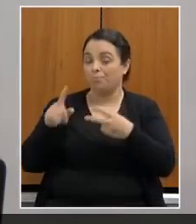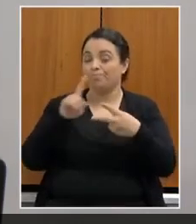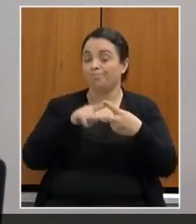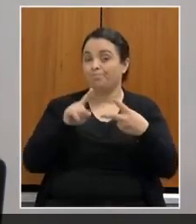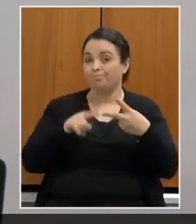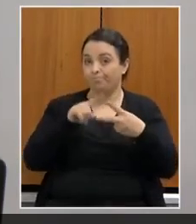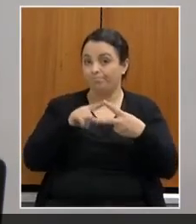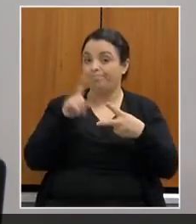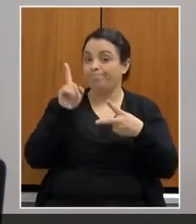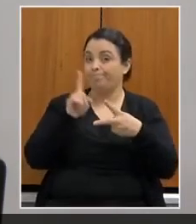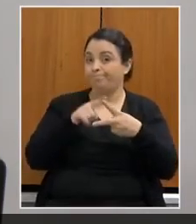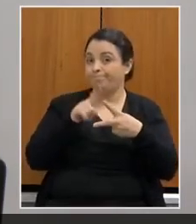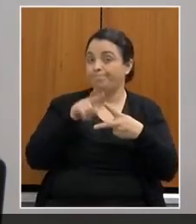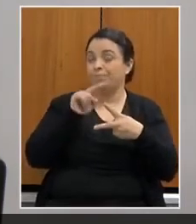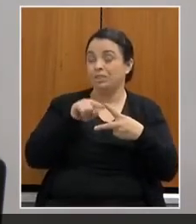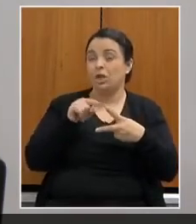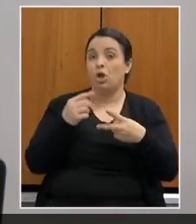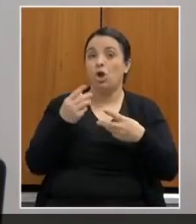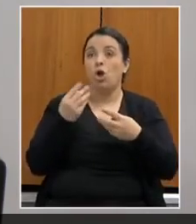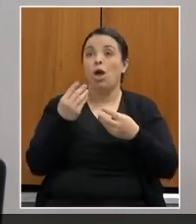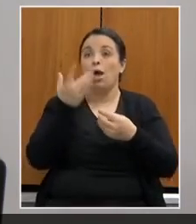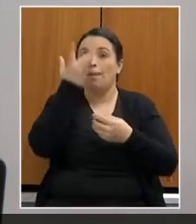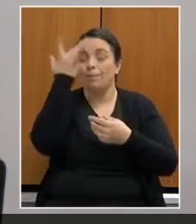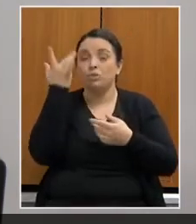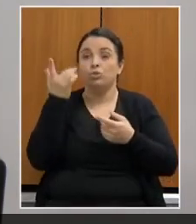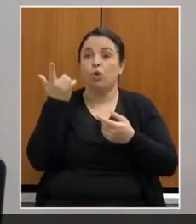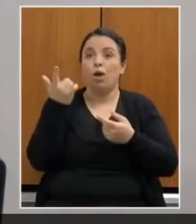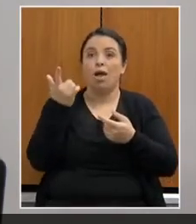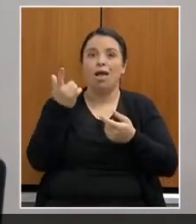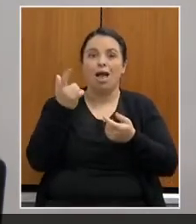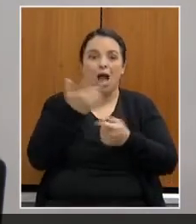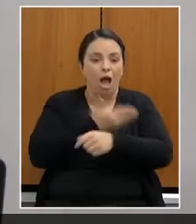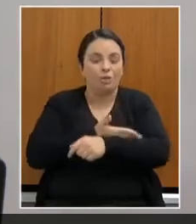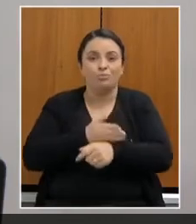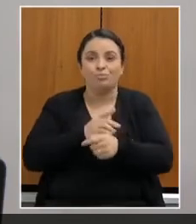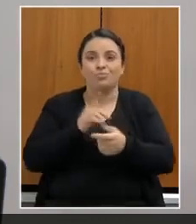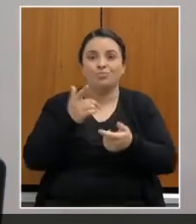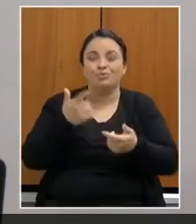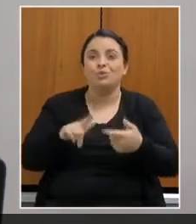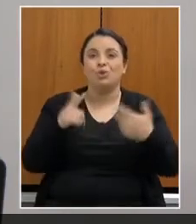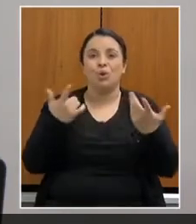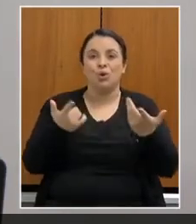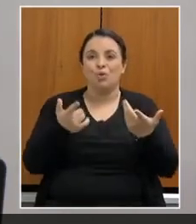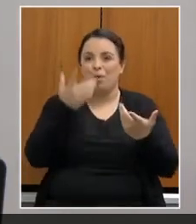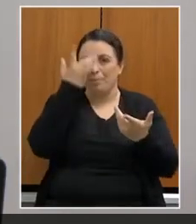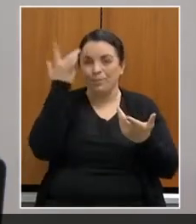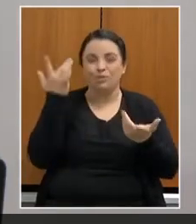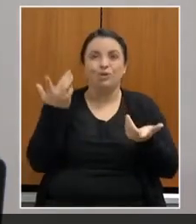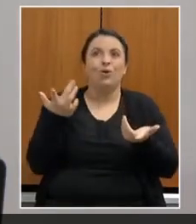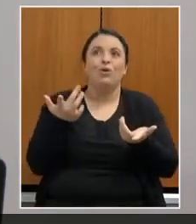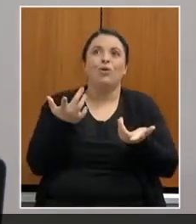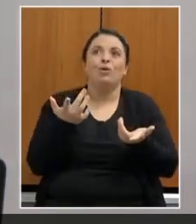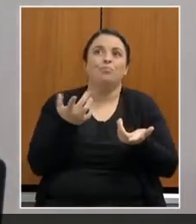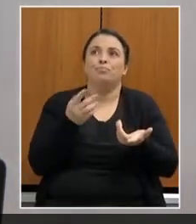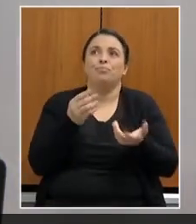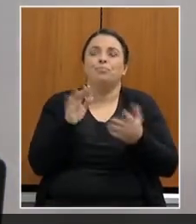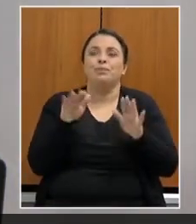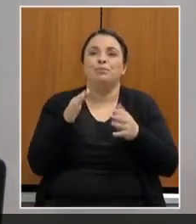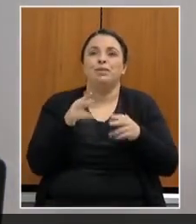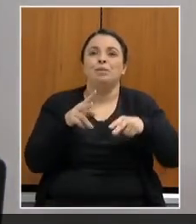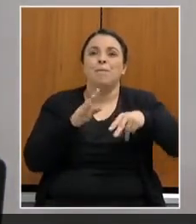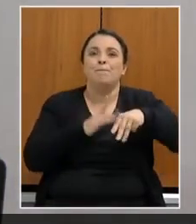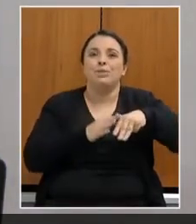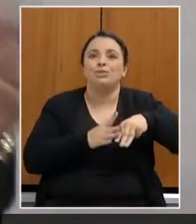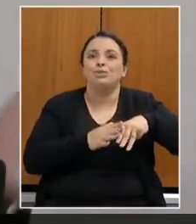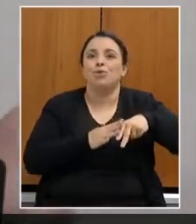Primeiro, o problema de reabilitação de tantos pacientes. Nós estamos falando aí de quase dois milhões de